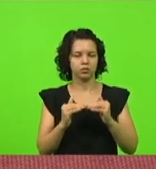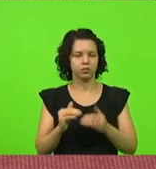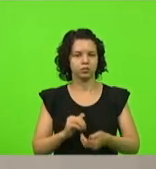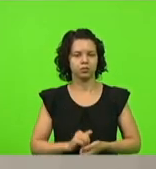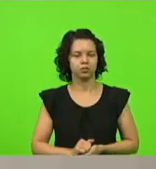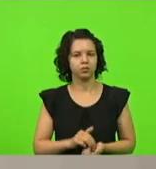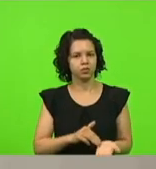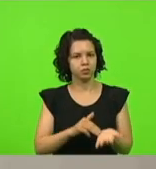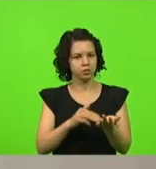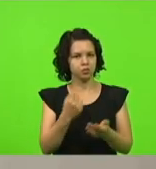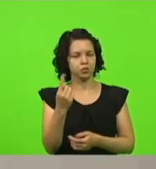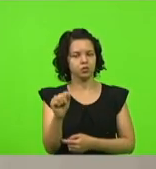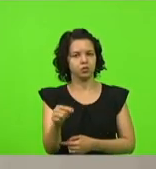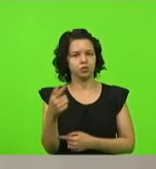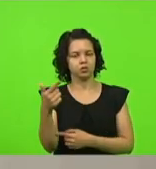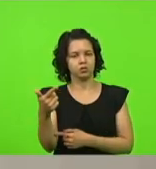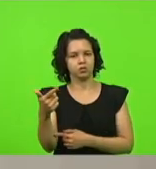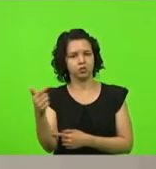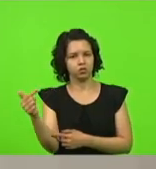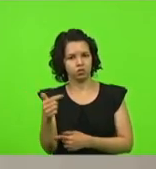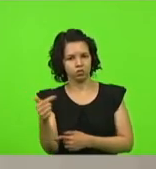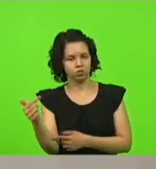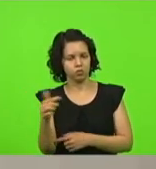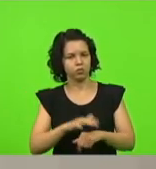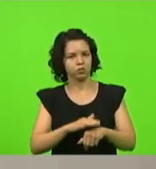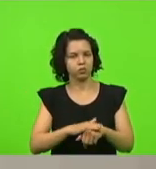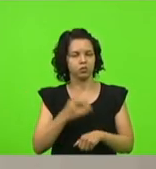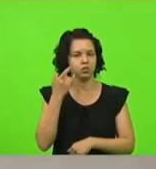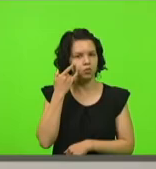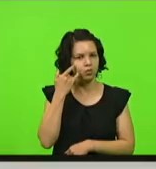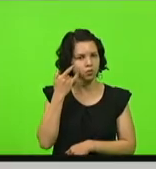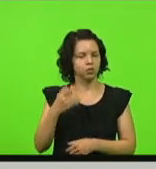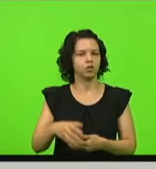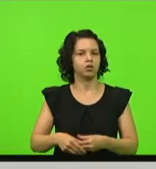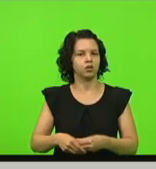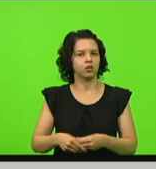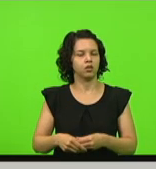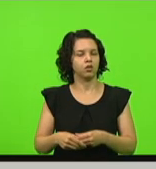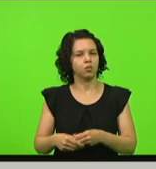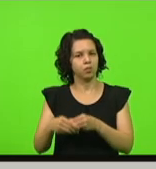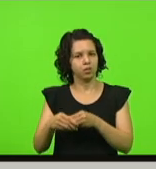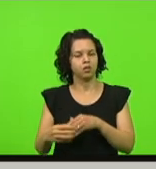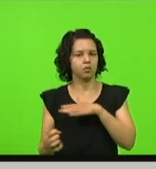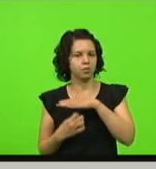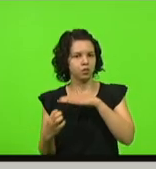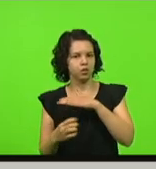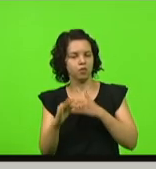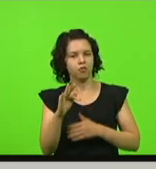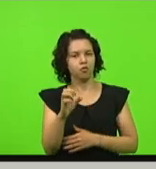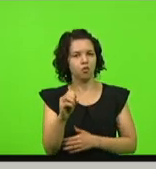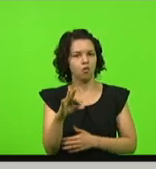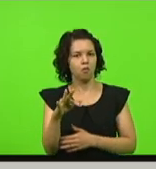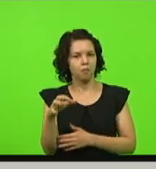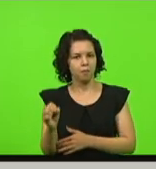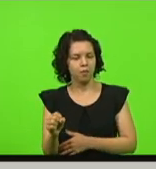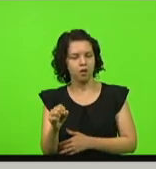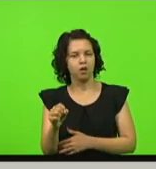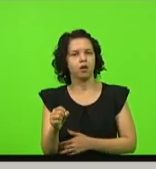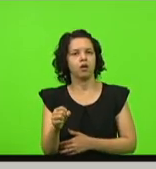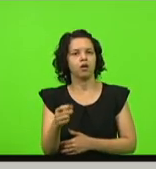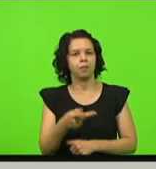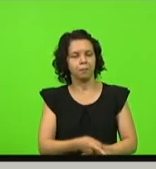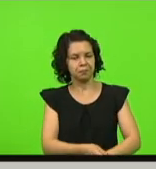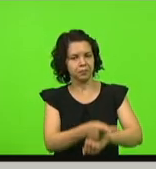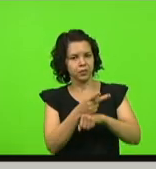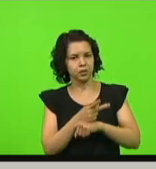Moção 1122, autor deputado Mauro de Nadal, cumprimentando a empresa Fopa Esquadrias de Alumínio pelos resultados obtidos no Prêmio Destaque